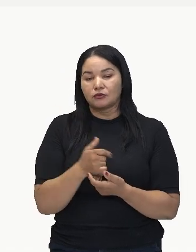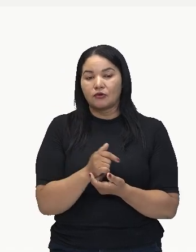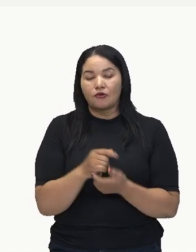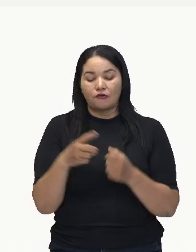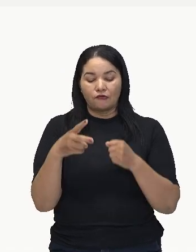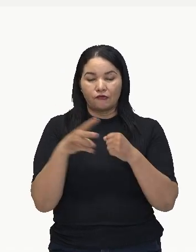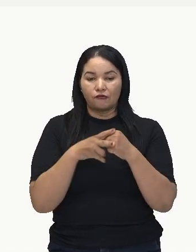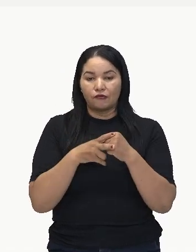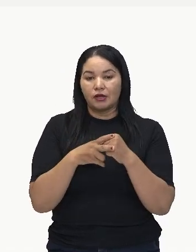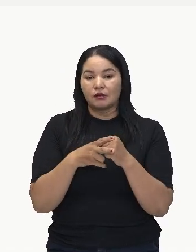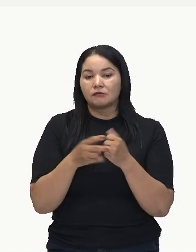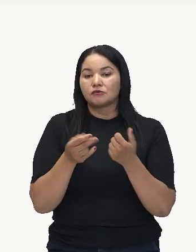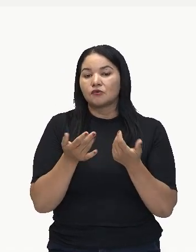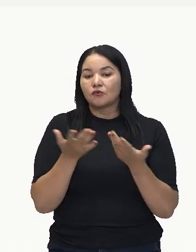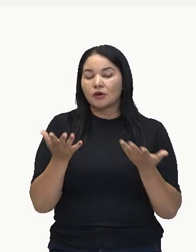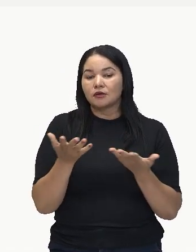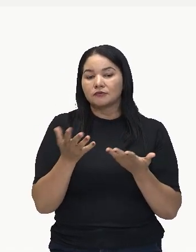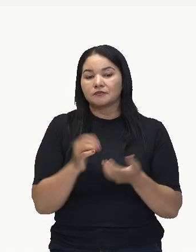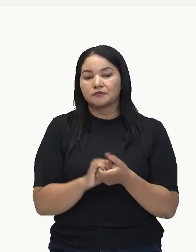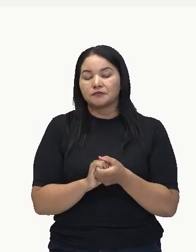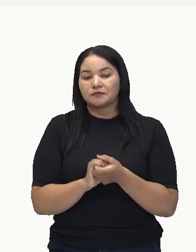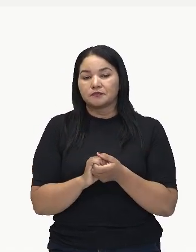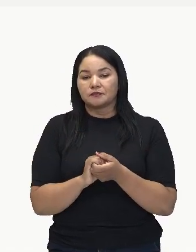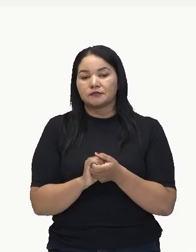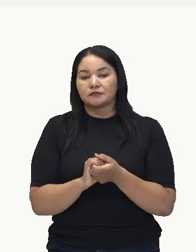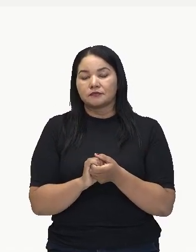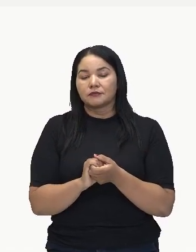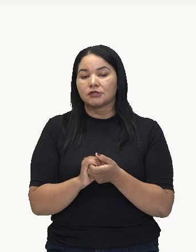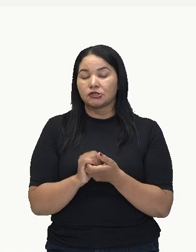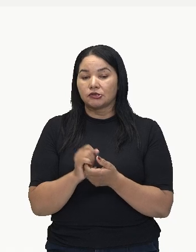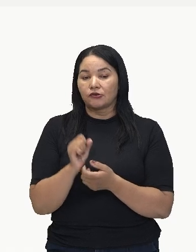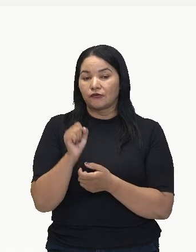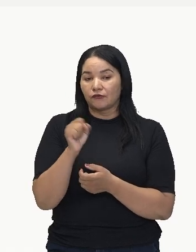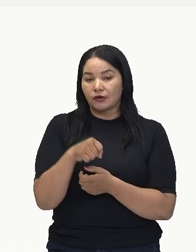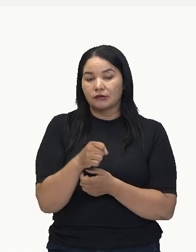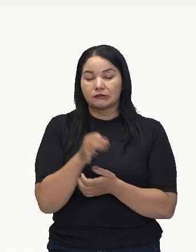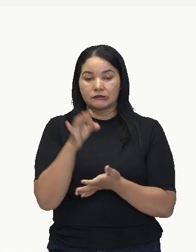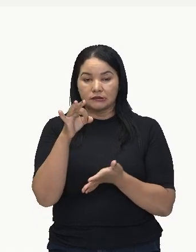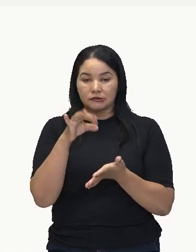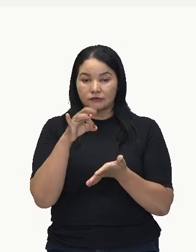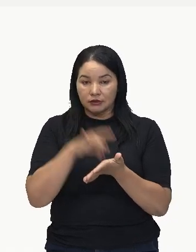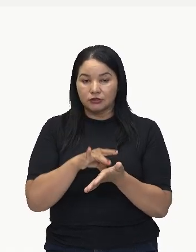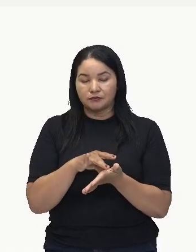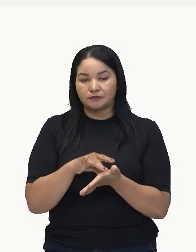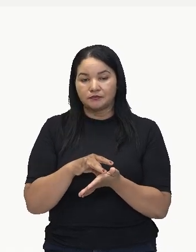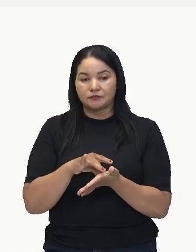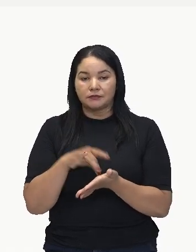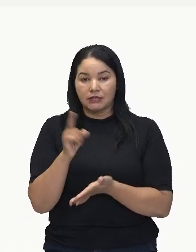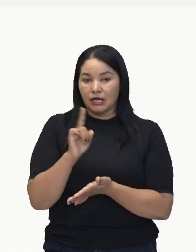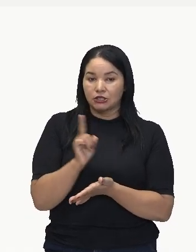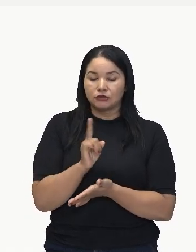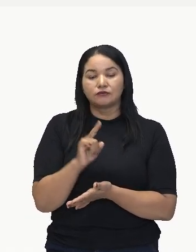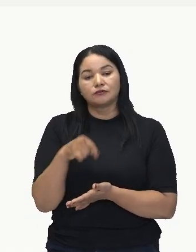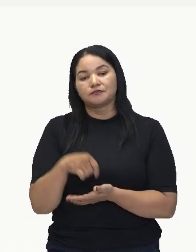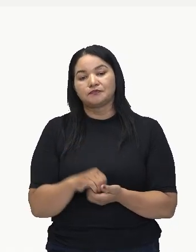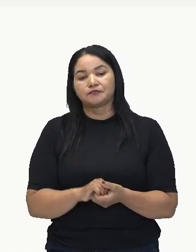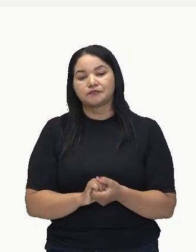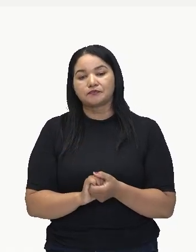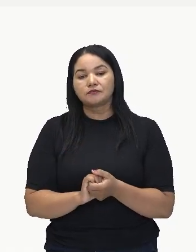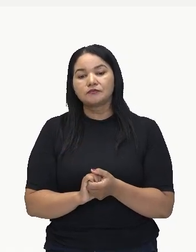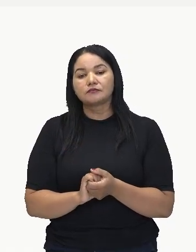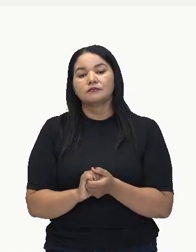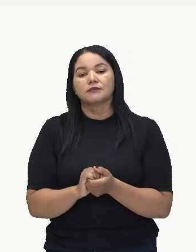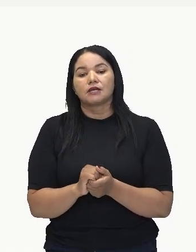afirmativo. Imperativo afirmativo. No negativo, nunca. Se tienes algo a decir-me,